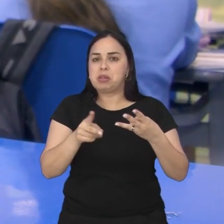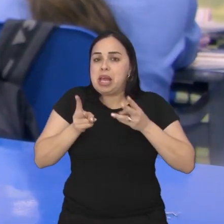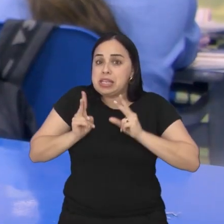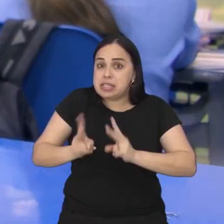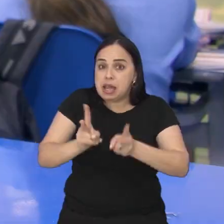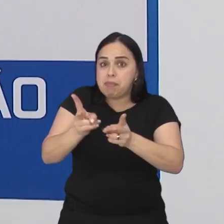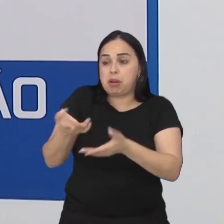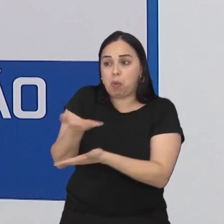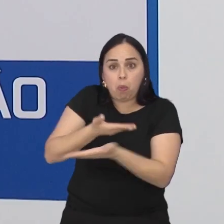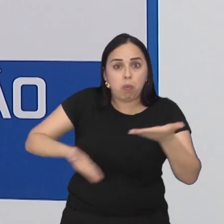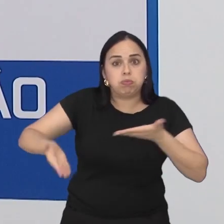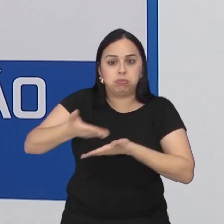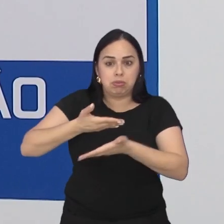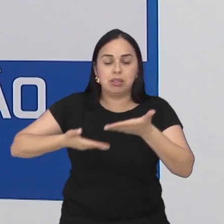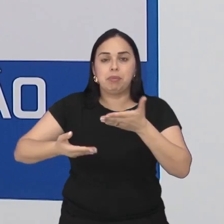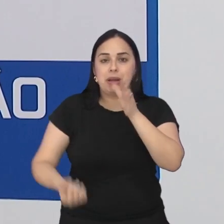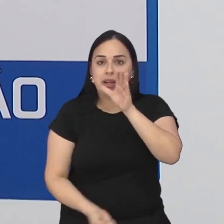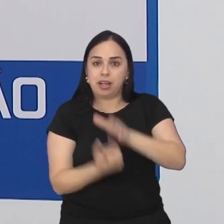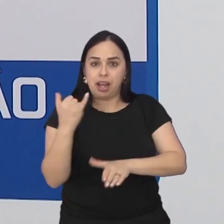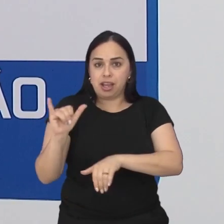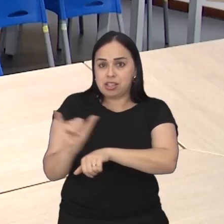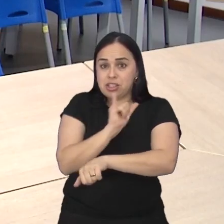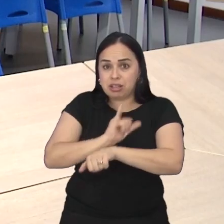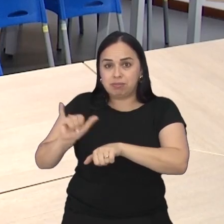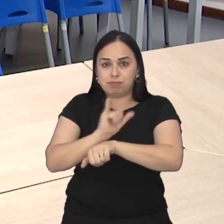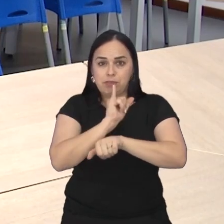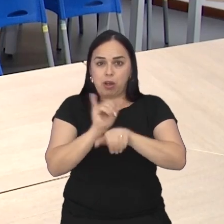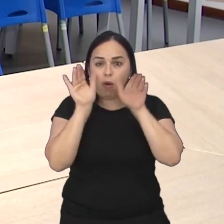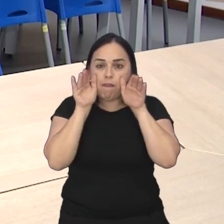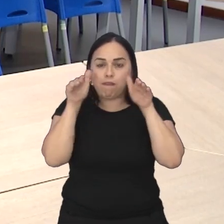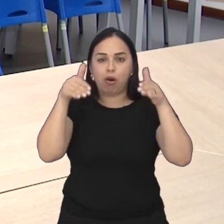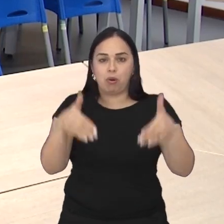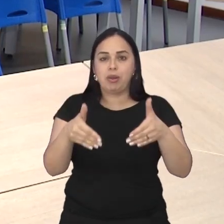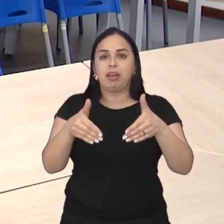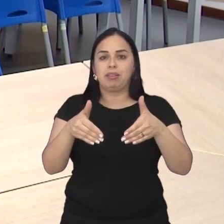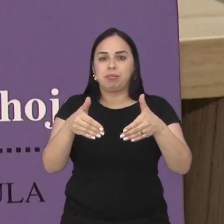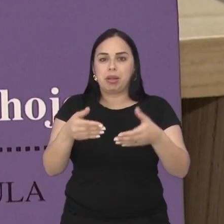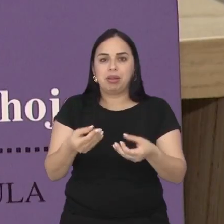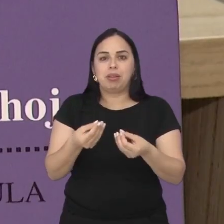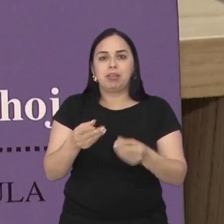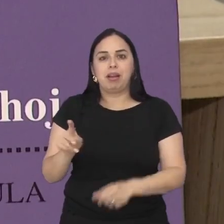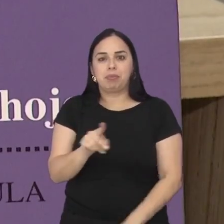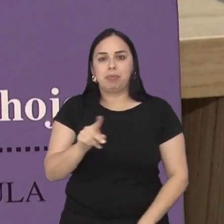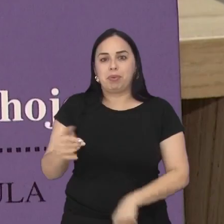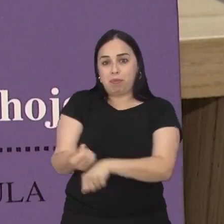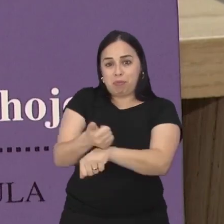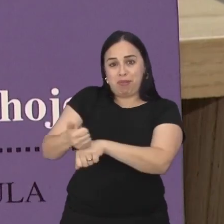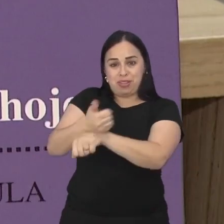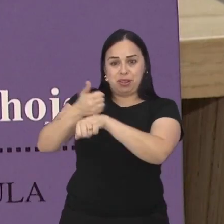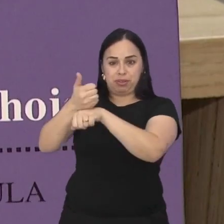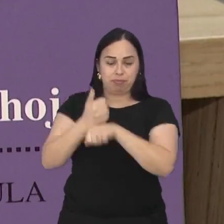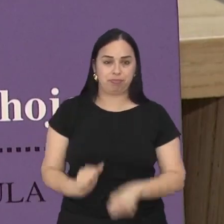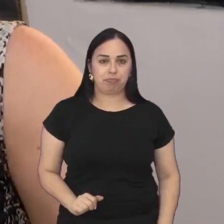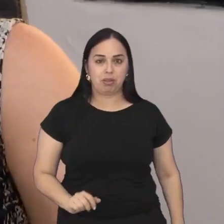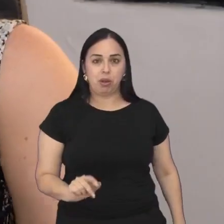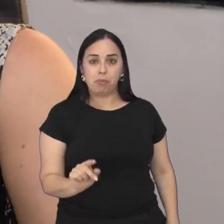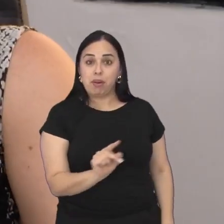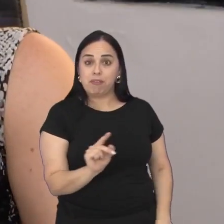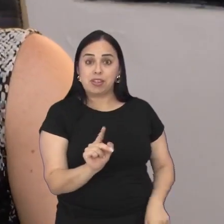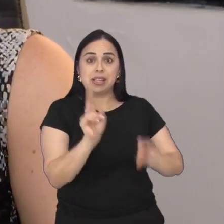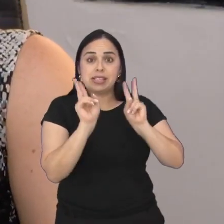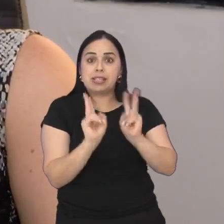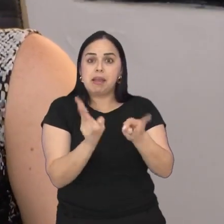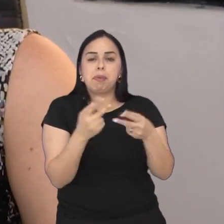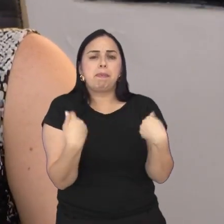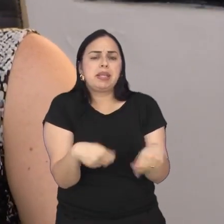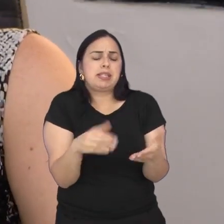ser constante. Assim, é possível desenvolver e implementar projetos voltados para o enriquecimento profissional. O